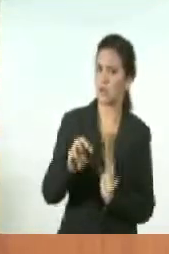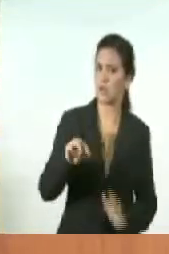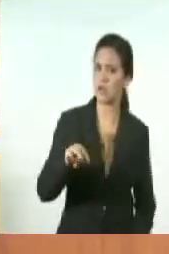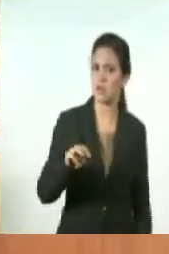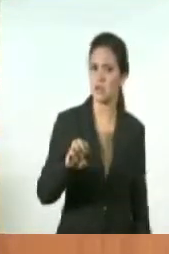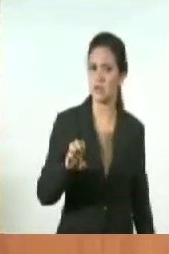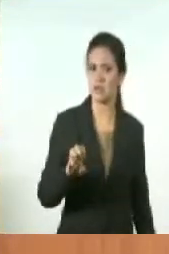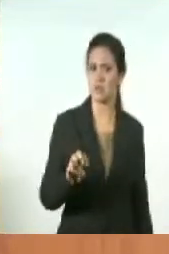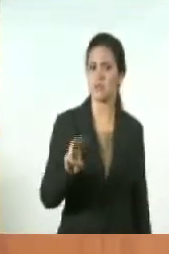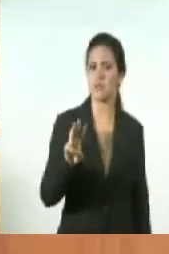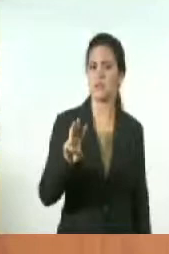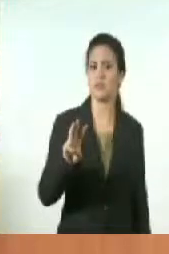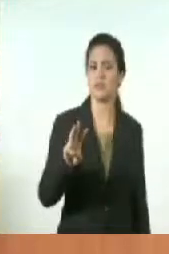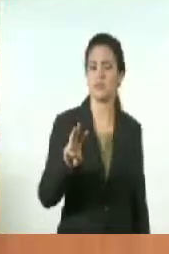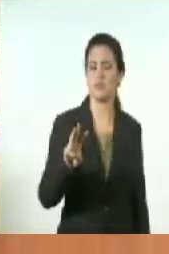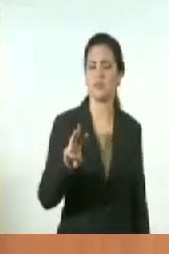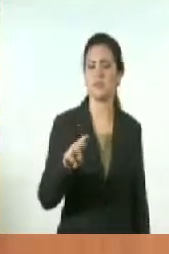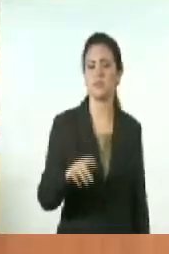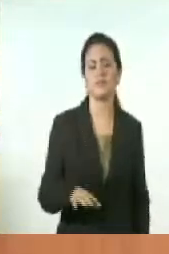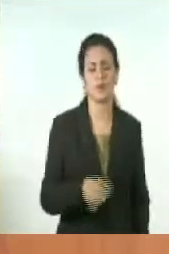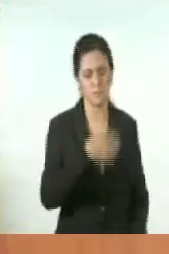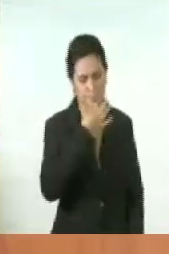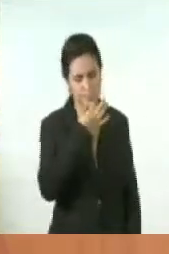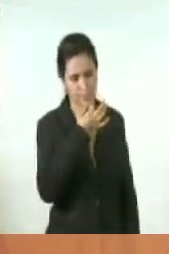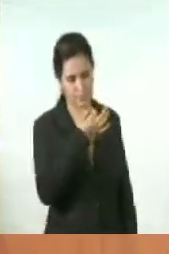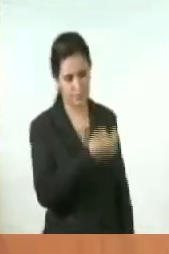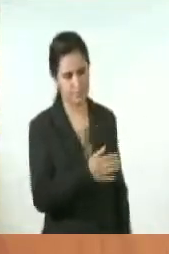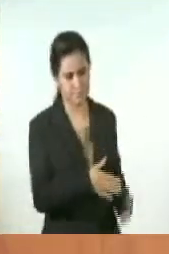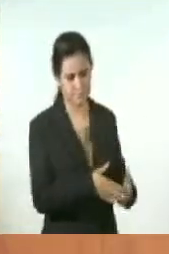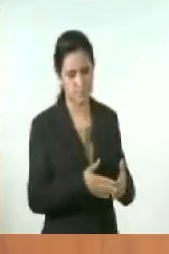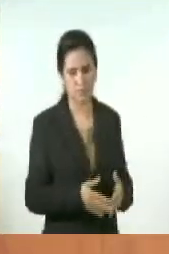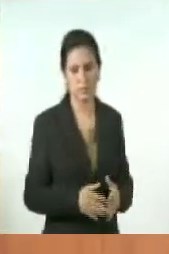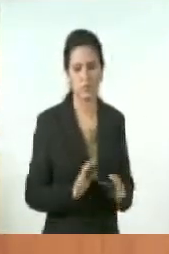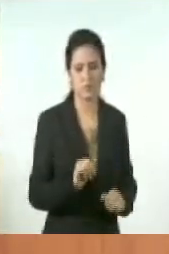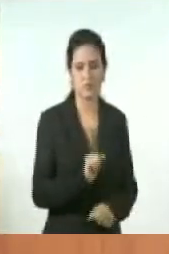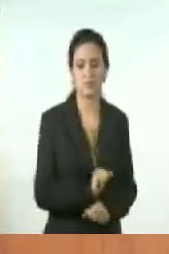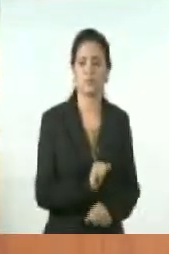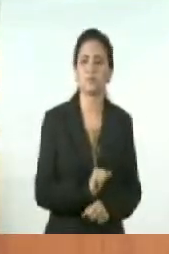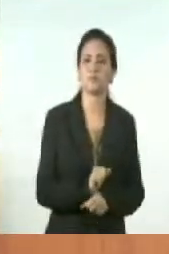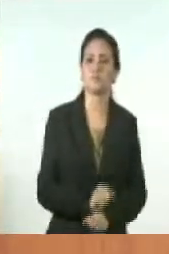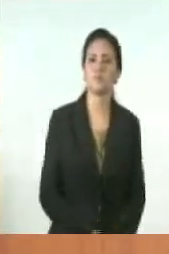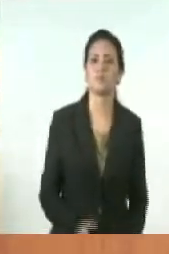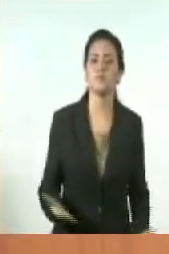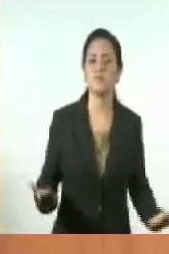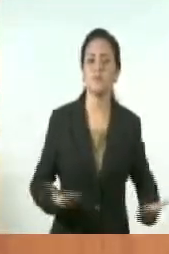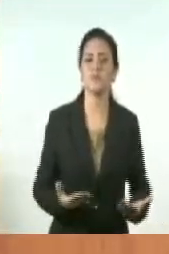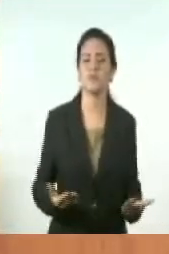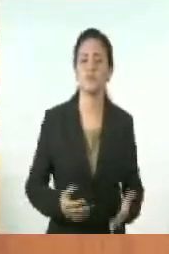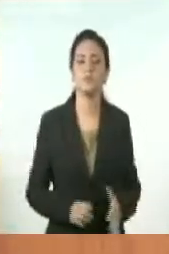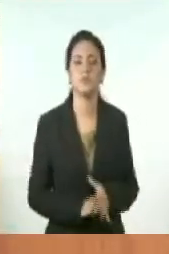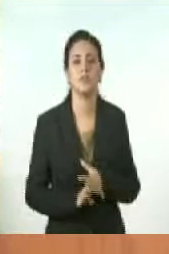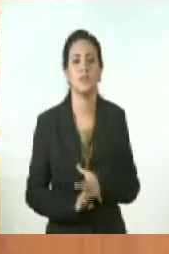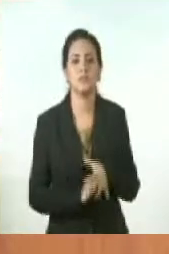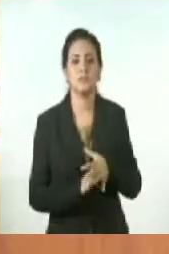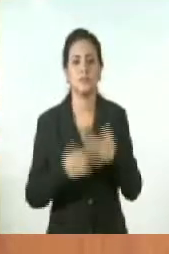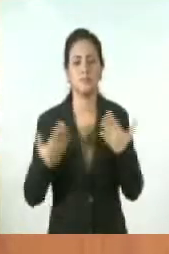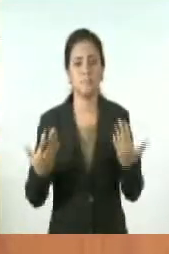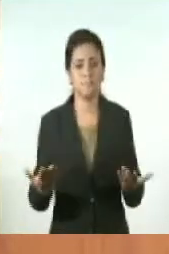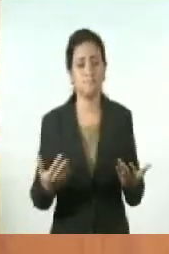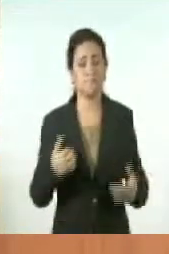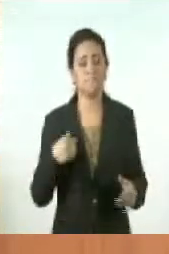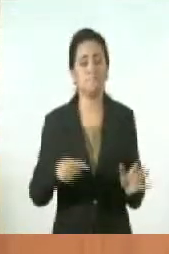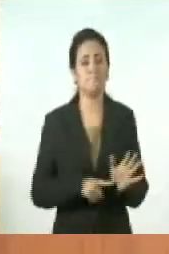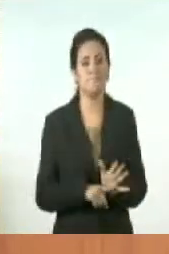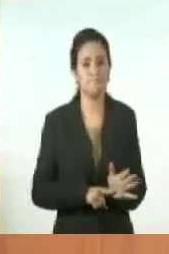me concede uma parte? Vou conceder. Só para finalizar meu raciocínio. Então, hoje, qual é essa empresa? Aí eu fui atrás para